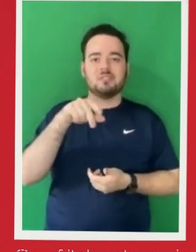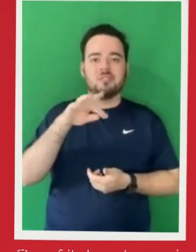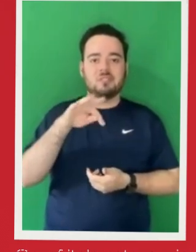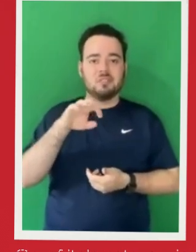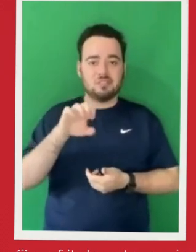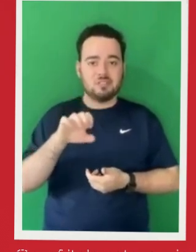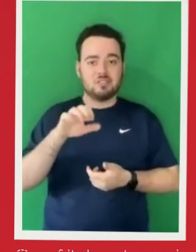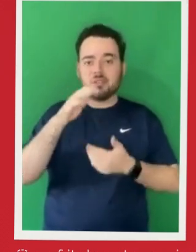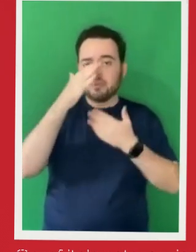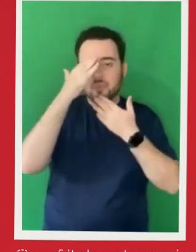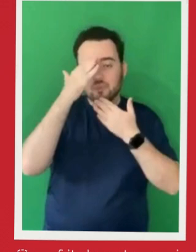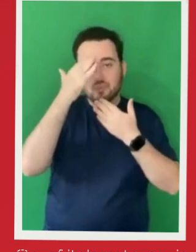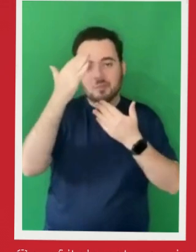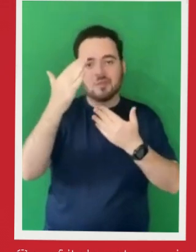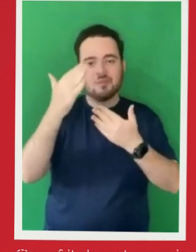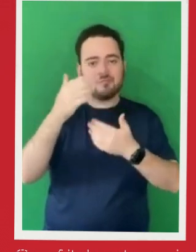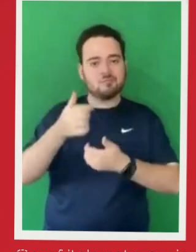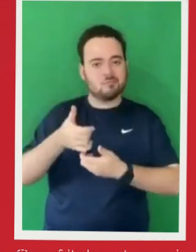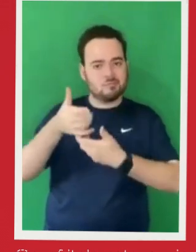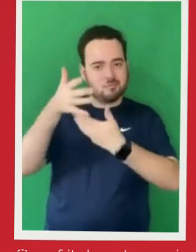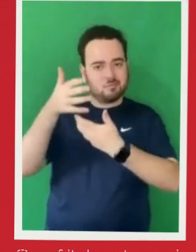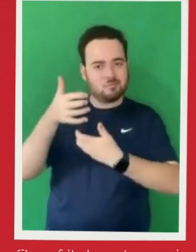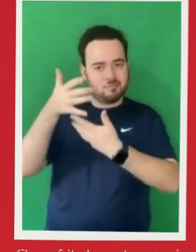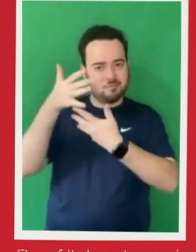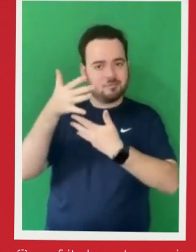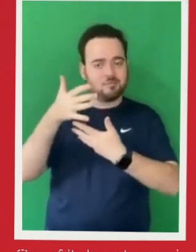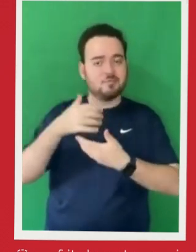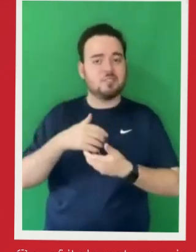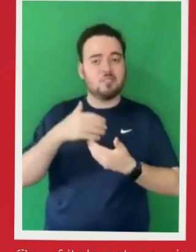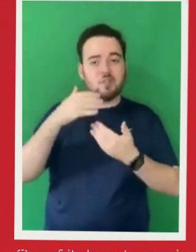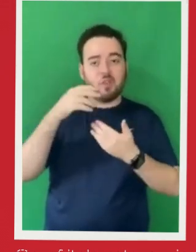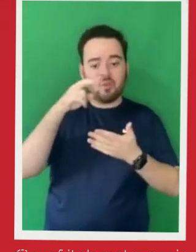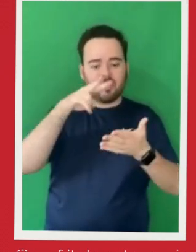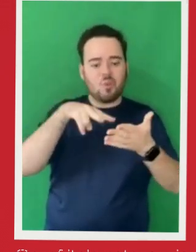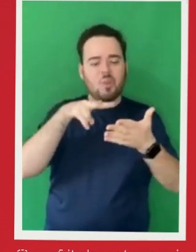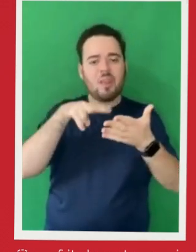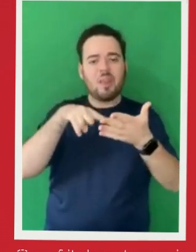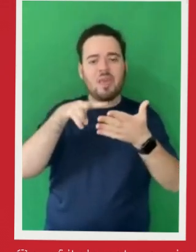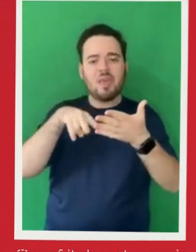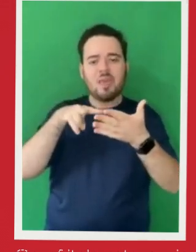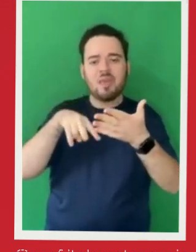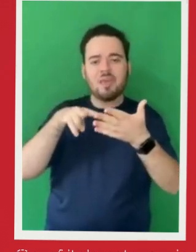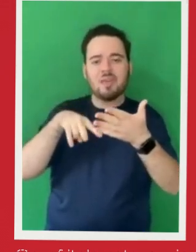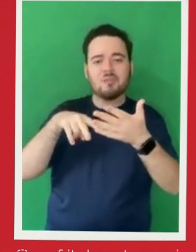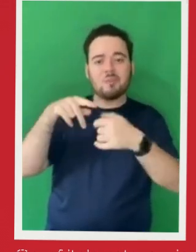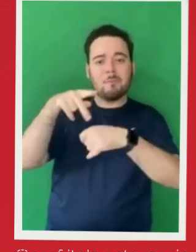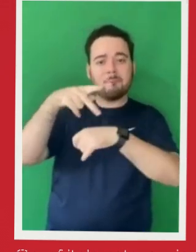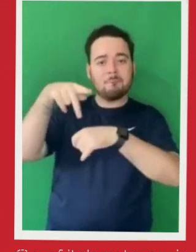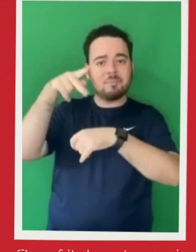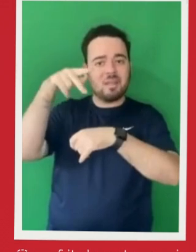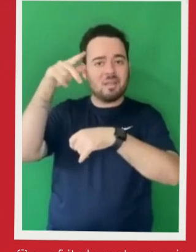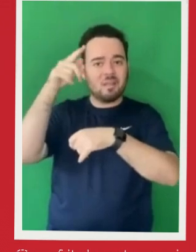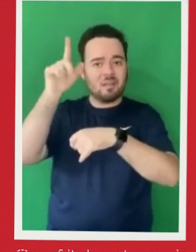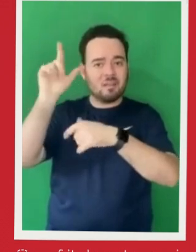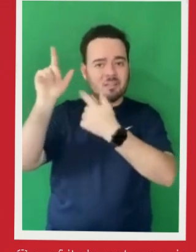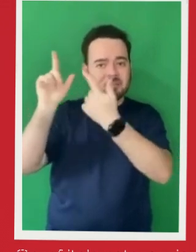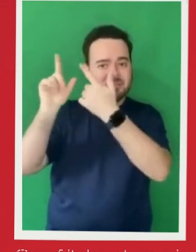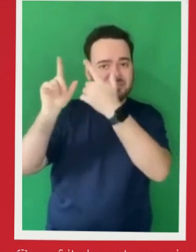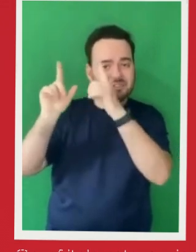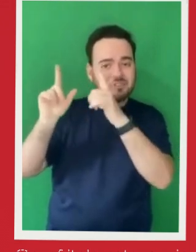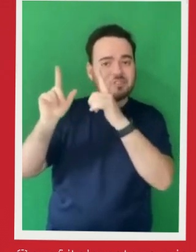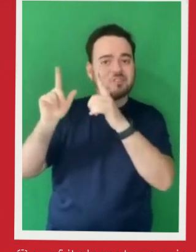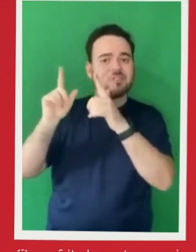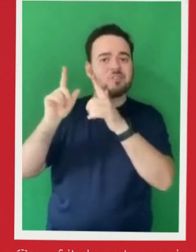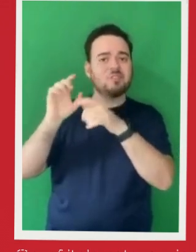Isso mesmo, Dante. Muito obrigada por colocar aqui. Gente, eu tô lendo de onde vocês vêm, do Amapá.